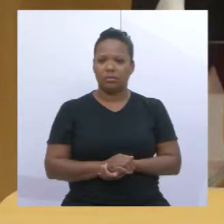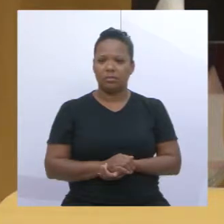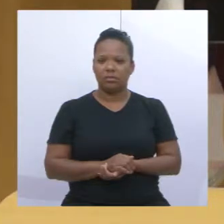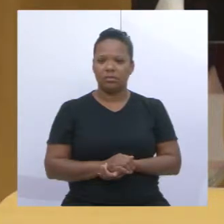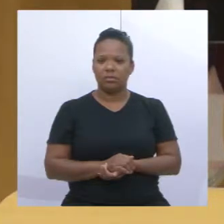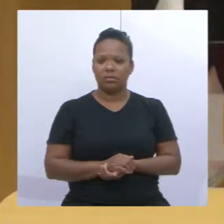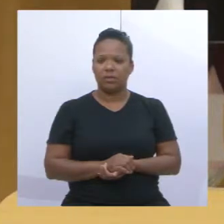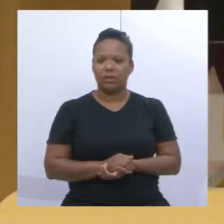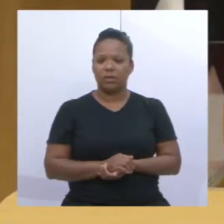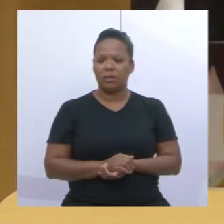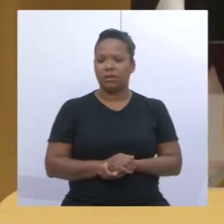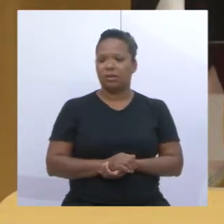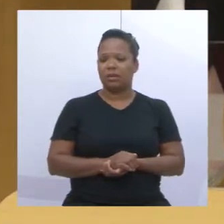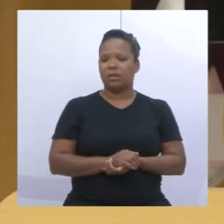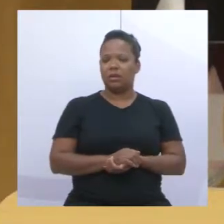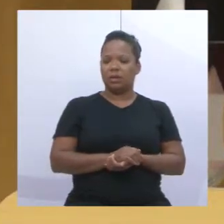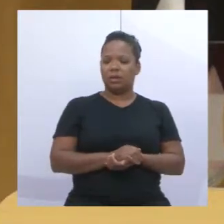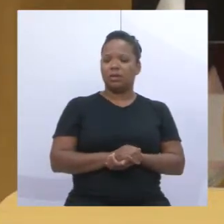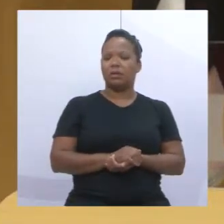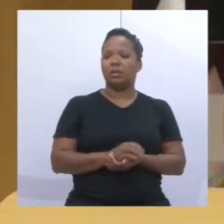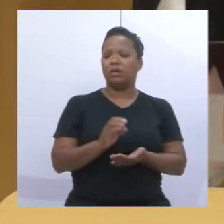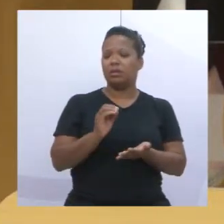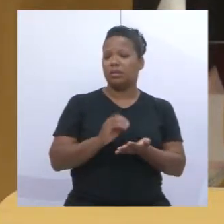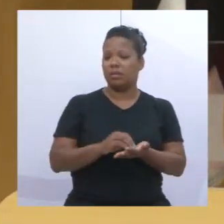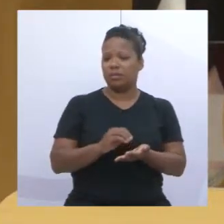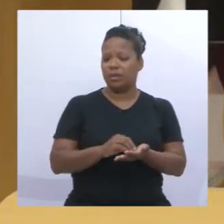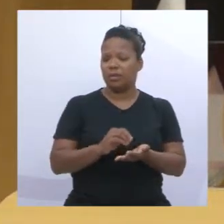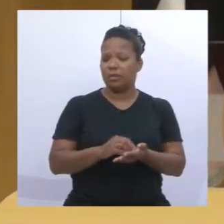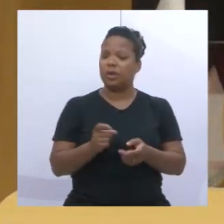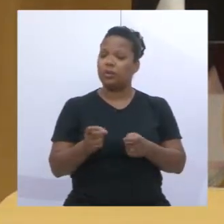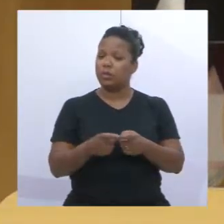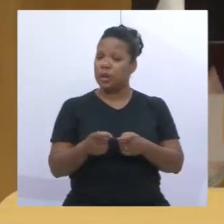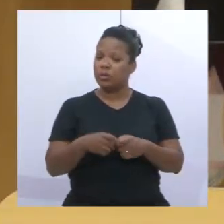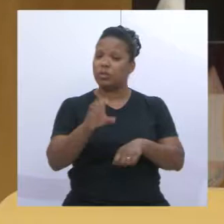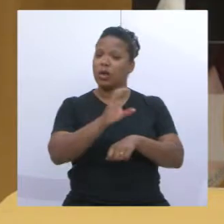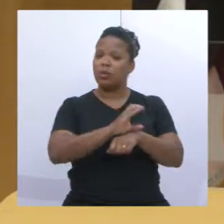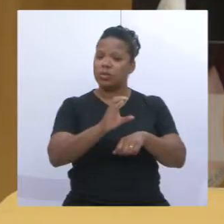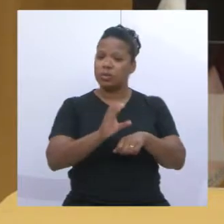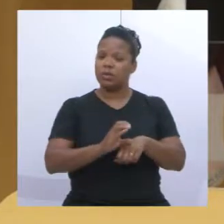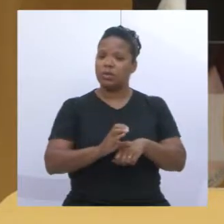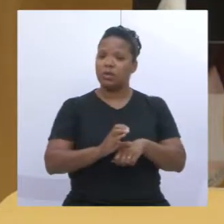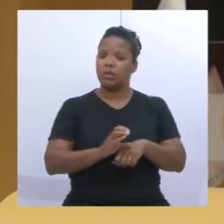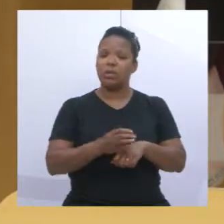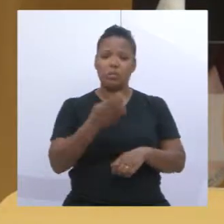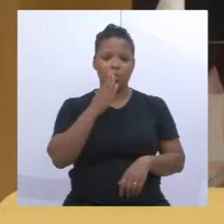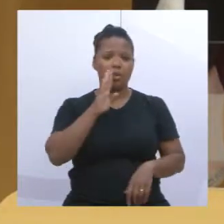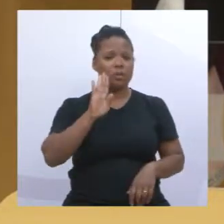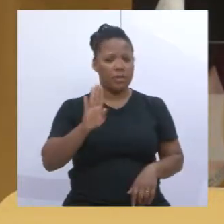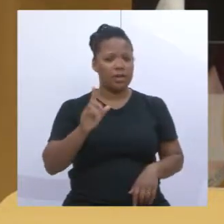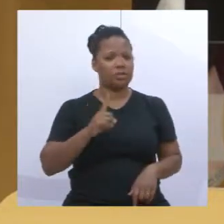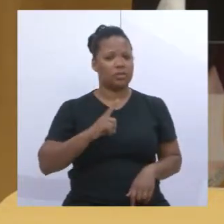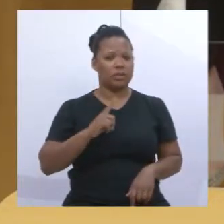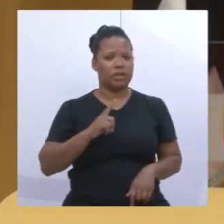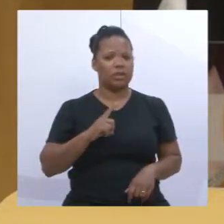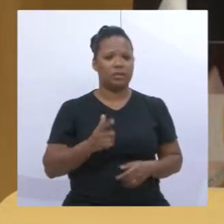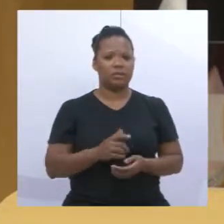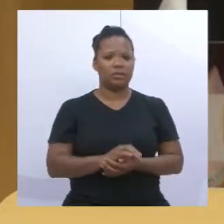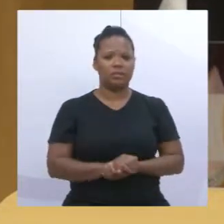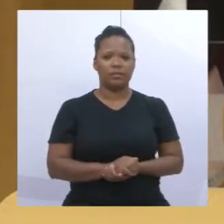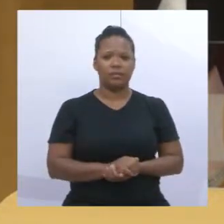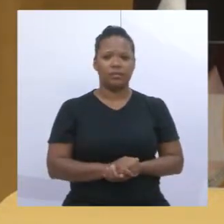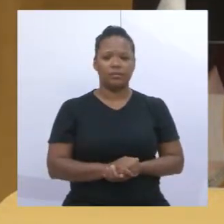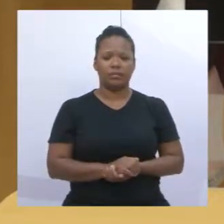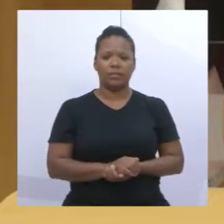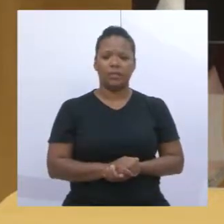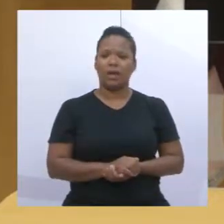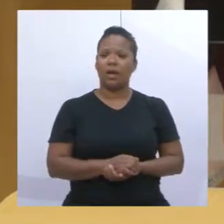a assistência médica que a Constituição garante a todos os brasileiros. É preciso, senhor prefeito,